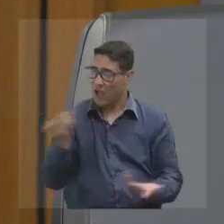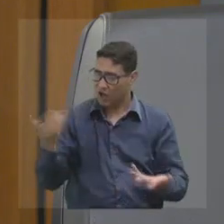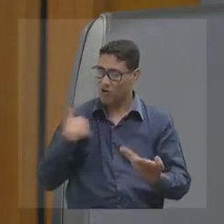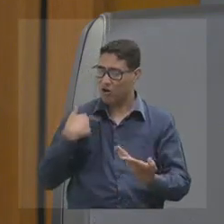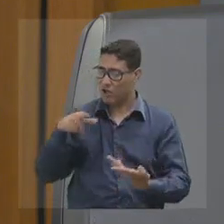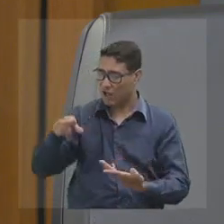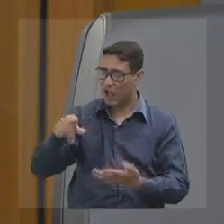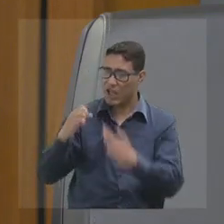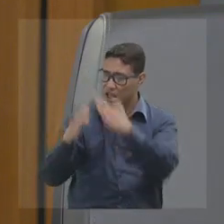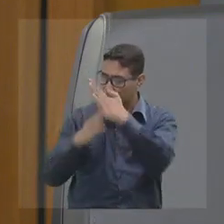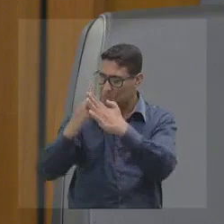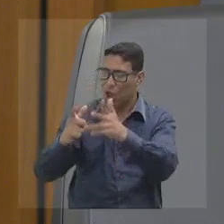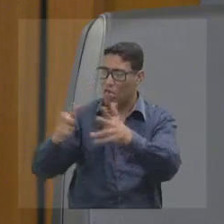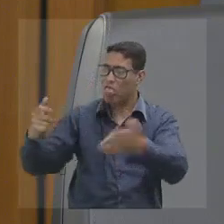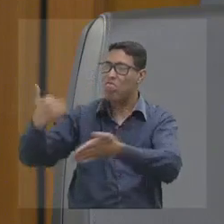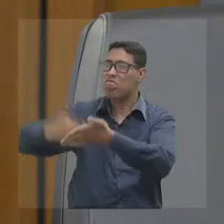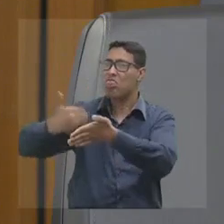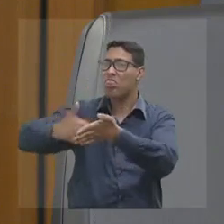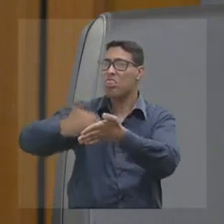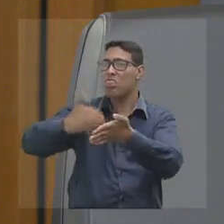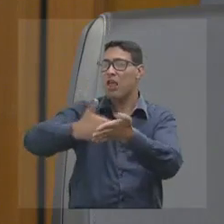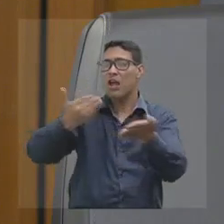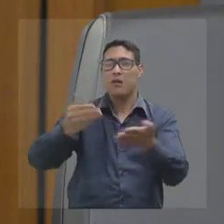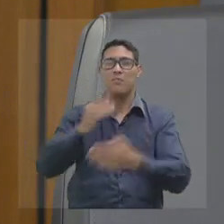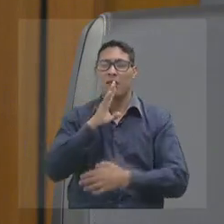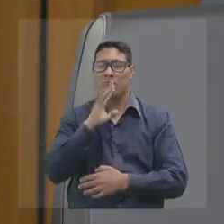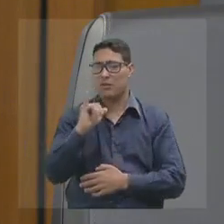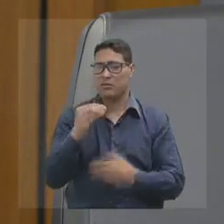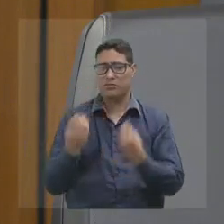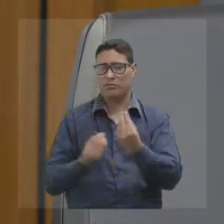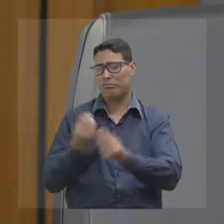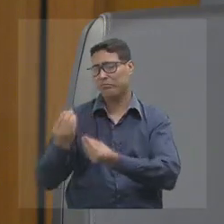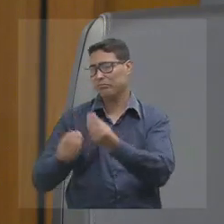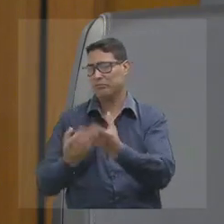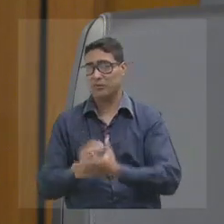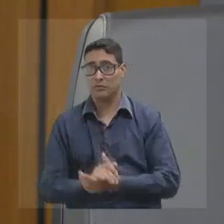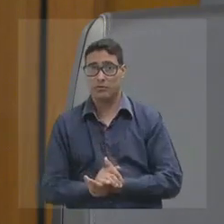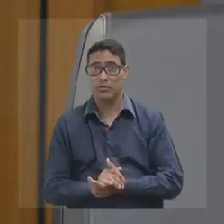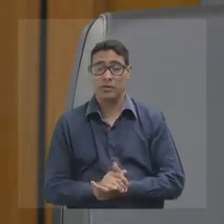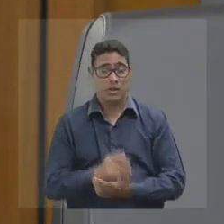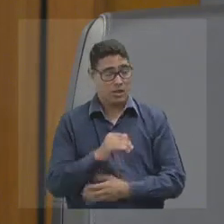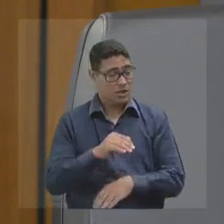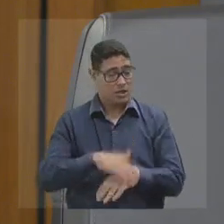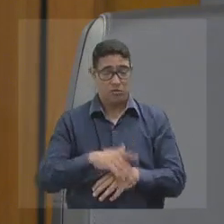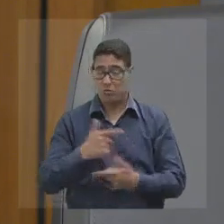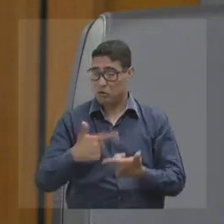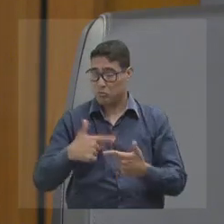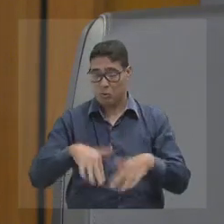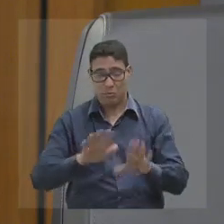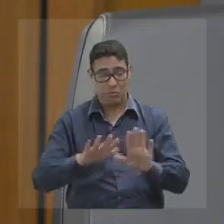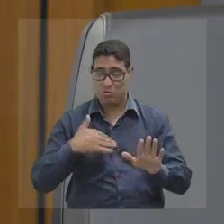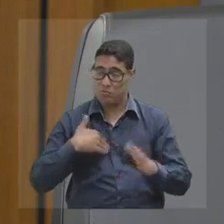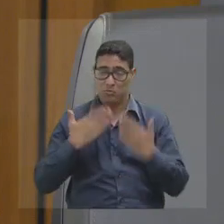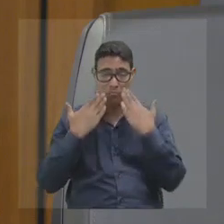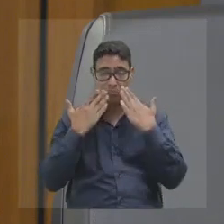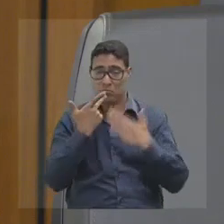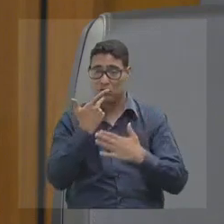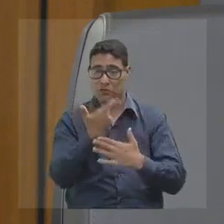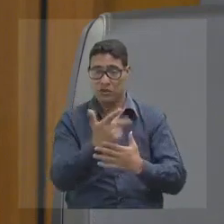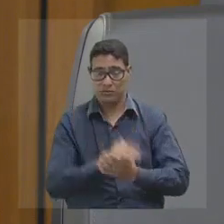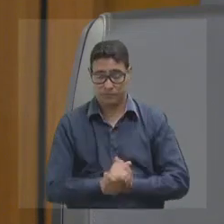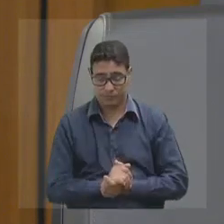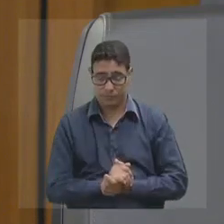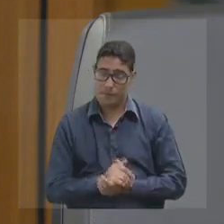digo que eu tô aqui porque eu sei o lado que eu estou não tenho problema de me posicionar aí secretária a segunda